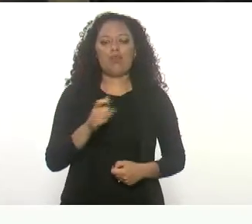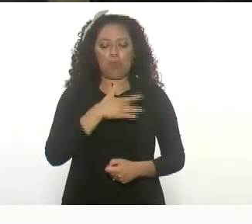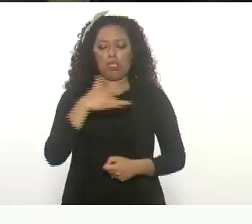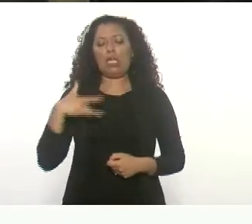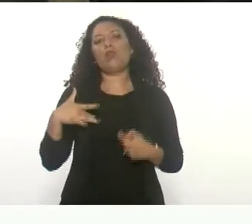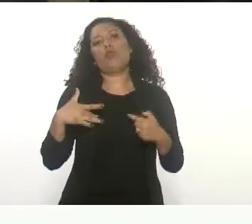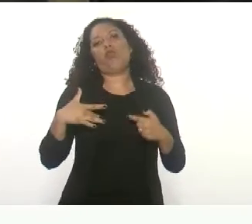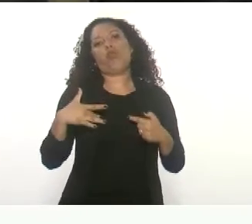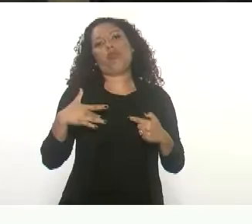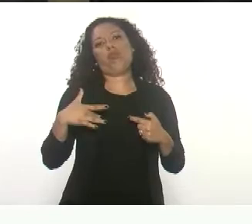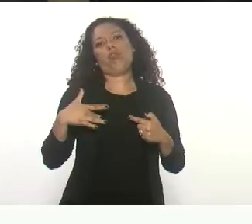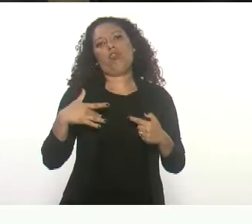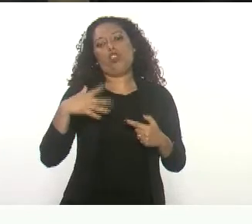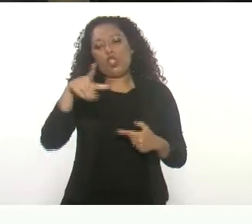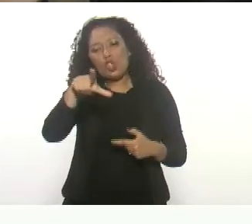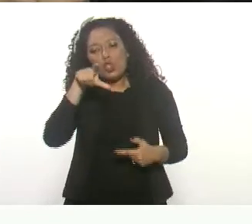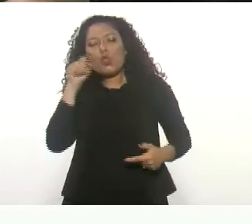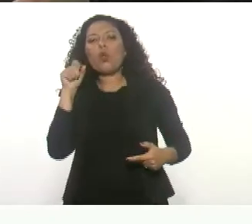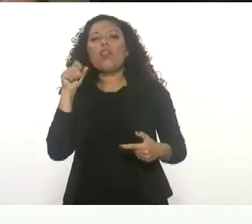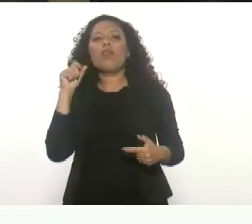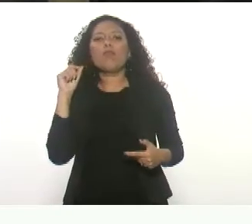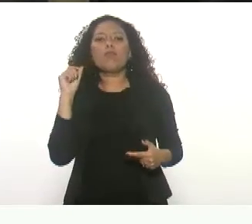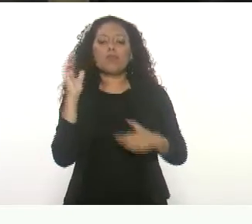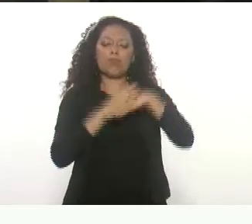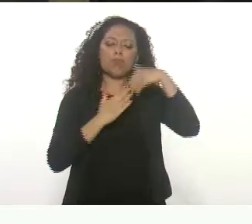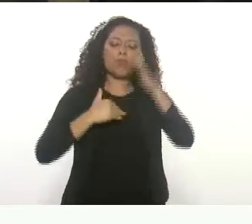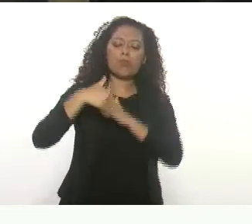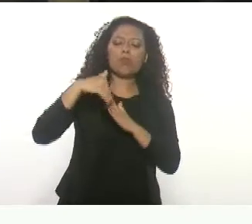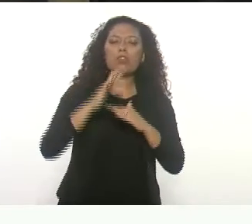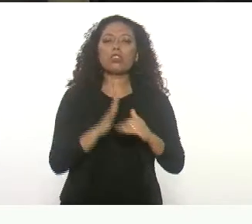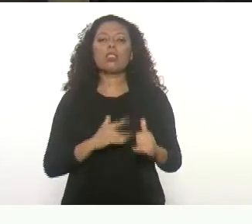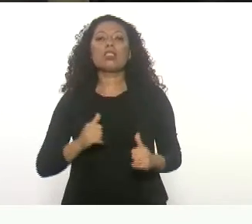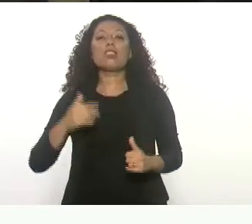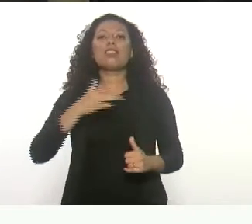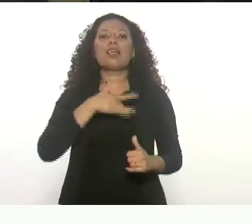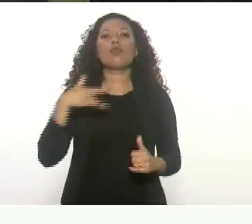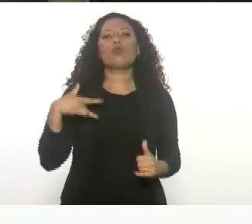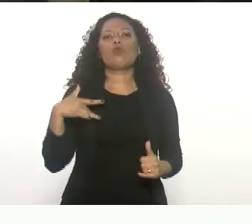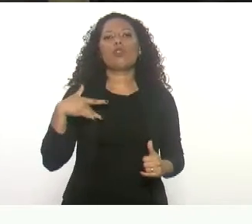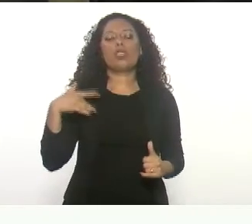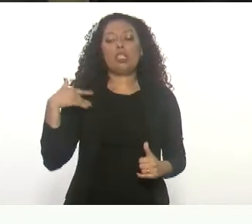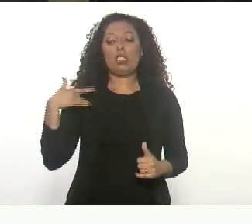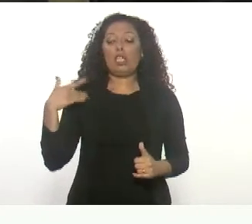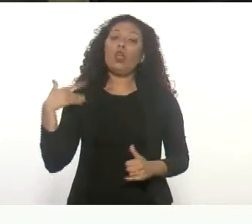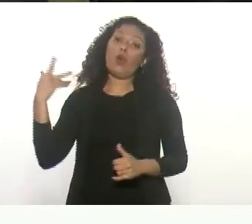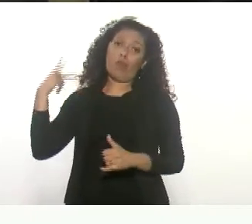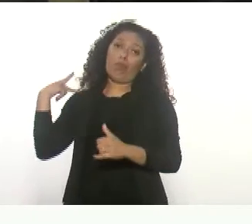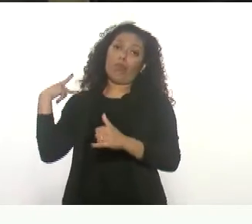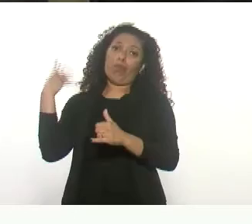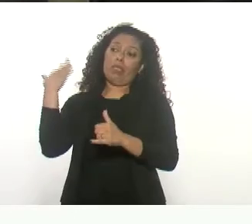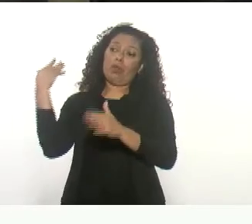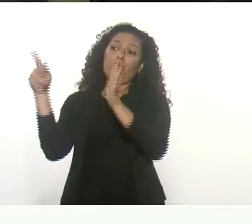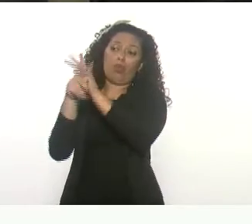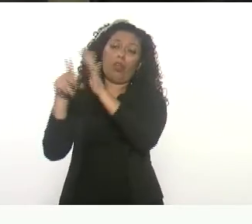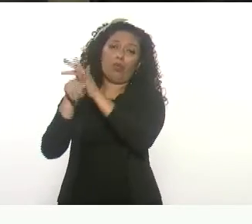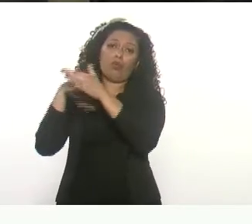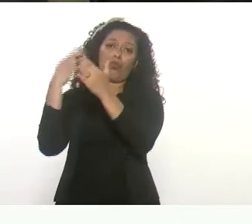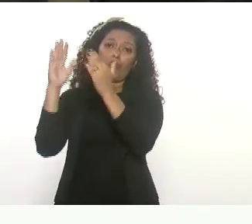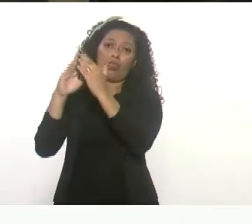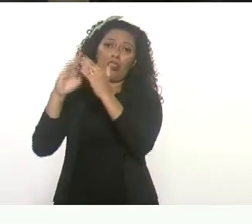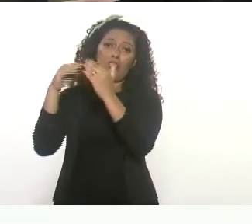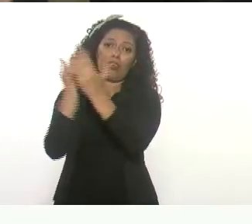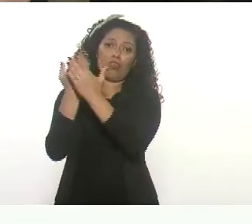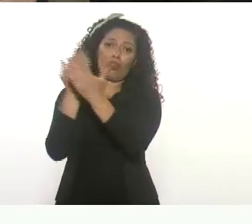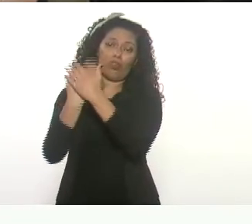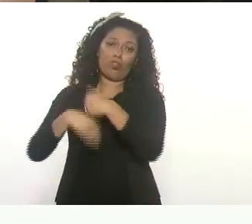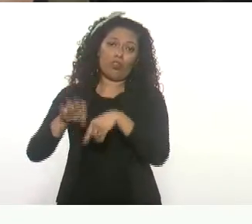saúde. Hoje não, hoje o leque está bem maior, mas na minha época teria que ser de saúde. E eu, oriunda das escolas públicas, aonde que eu